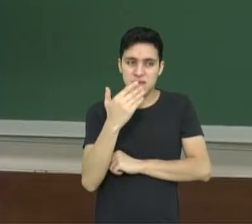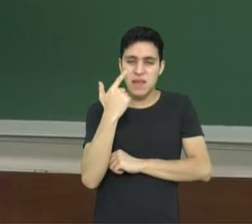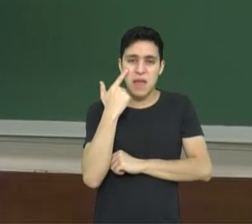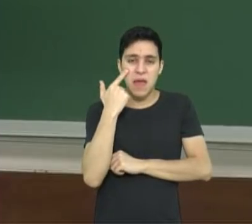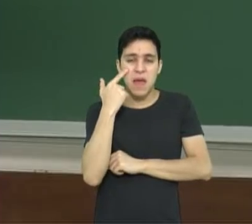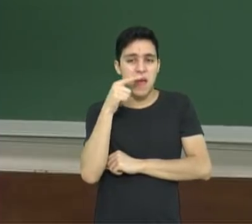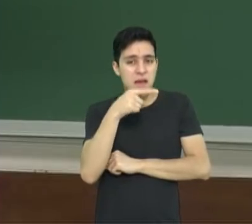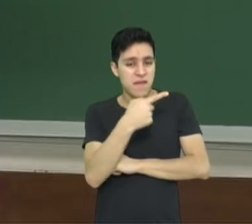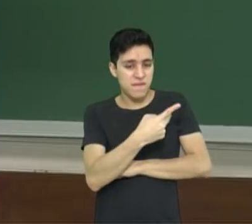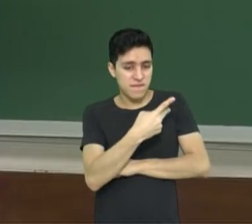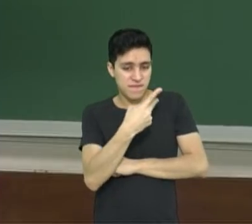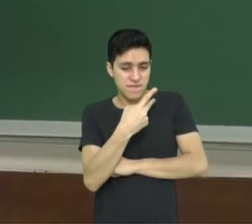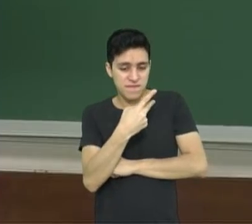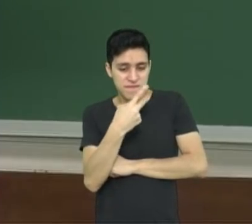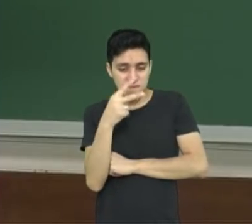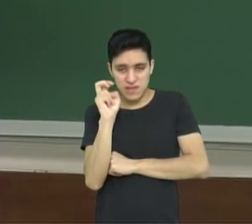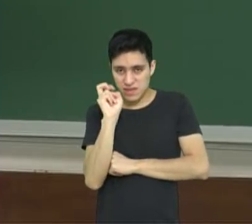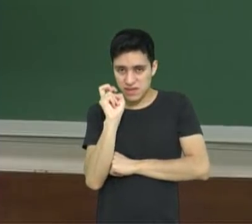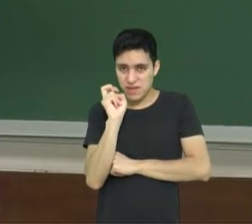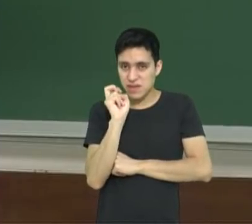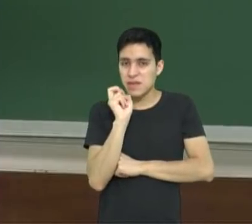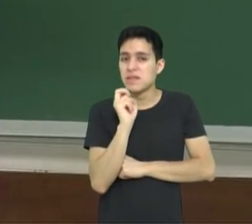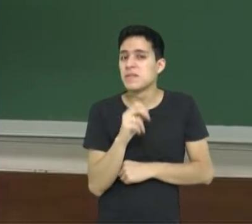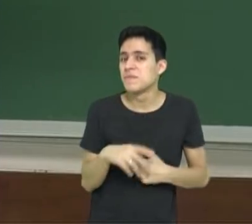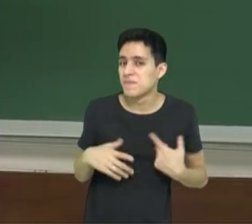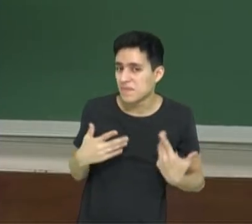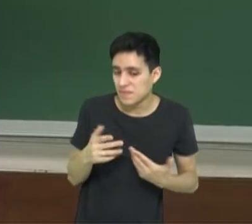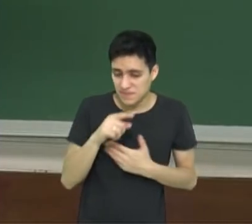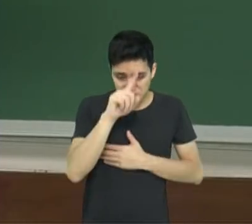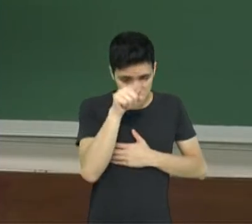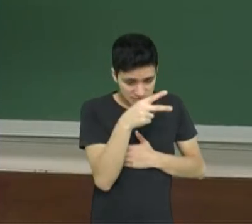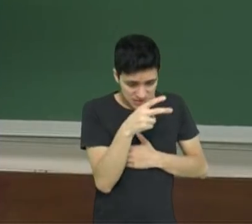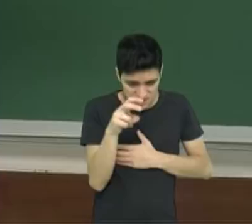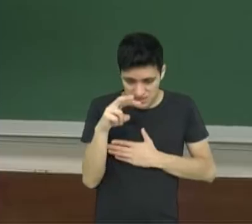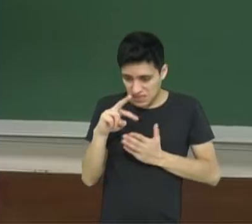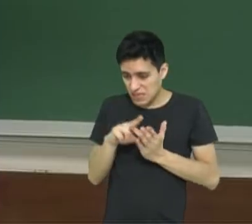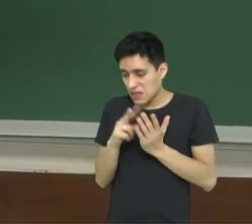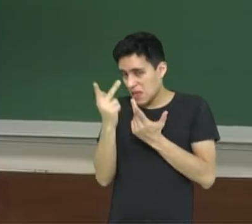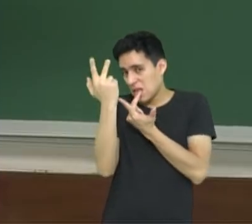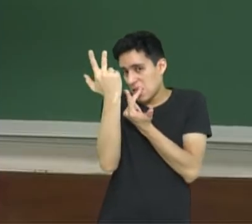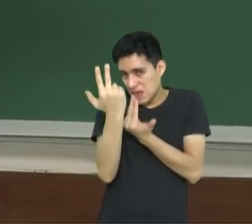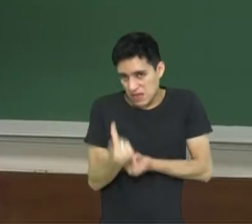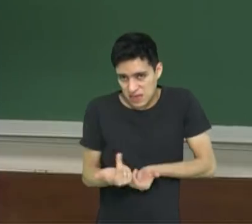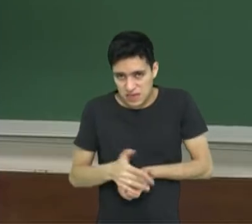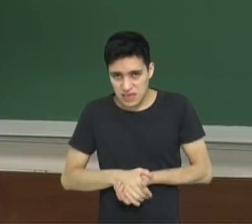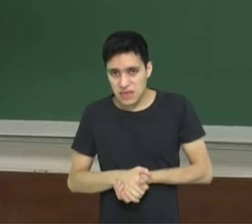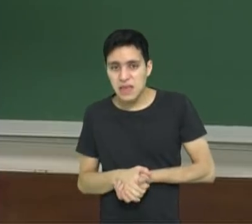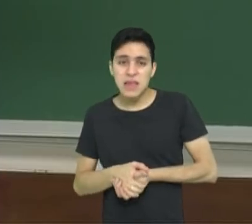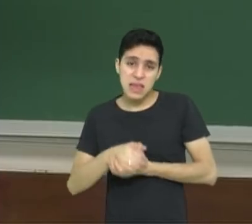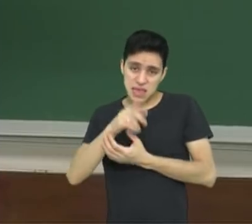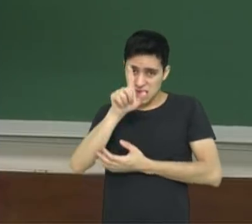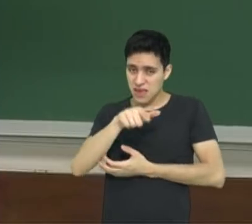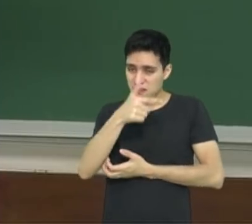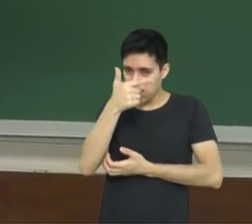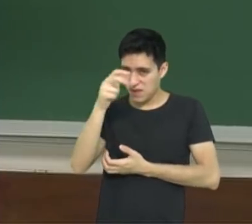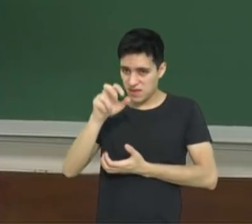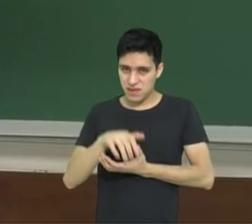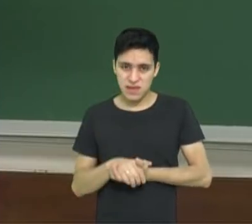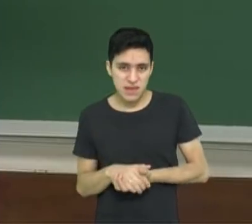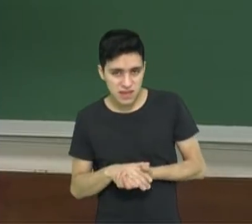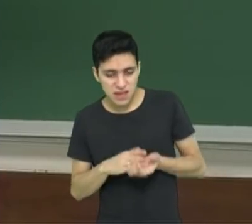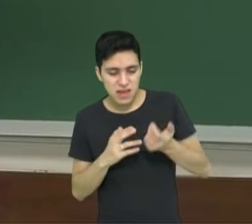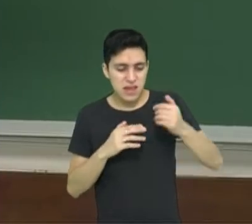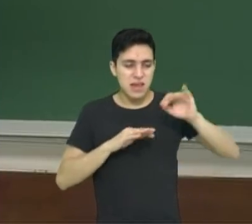Fica aí com você, ó. É 25. É significa que é igual. É 25. Aí, ó,